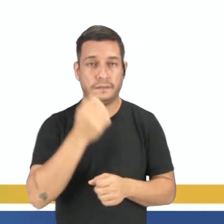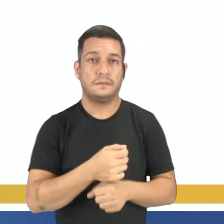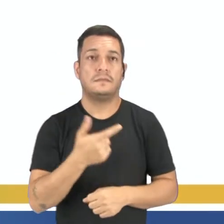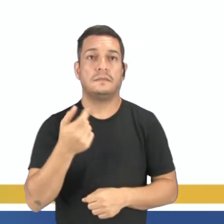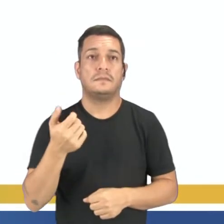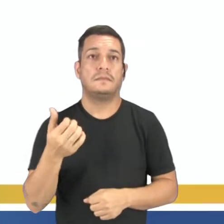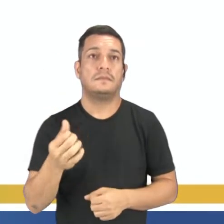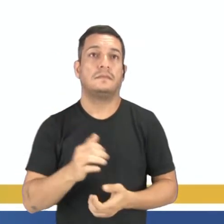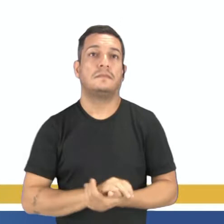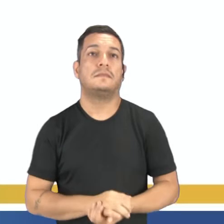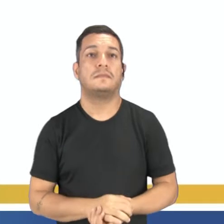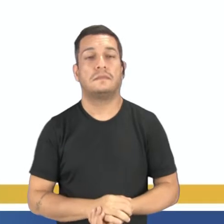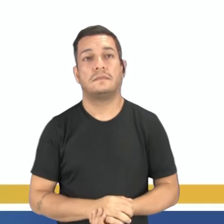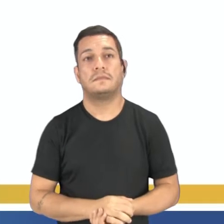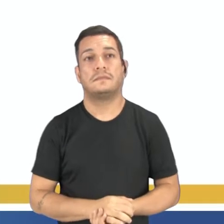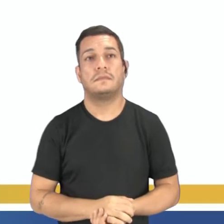2016.